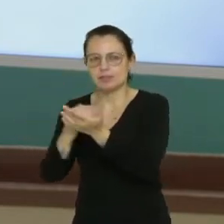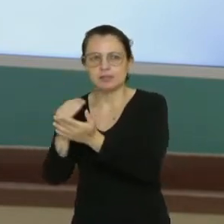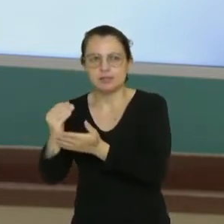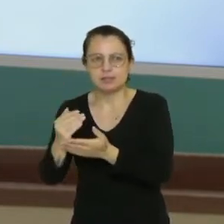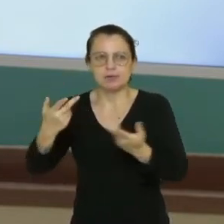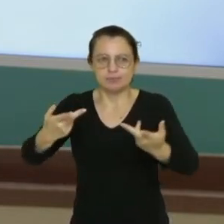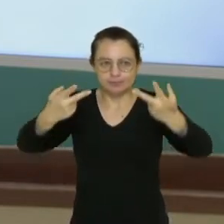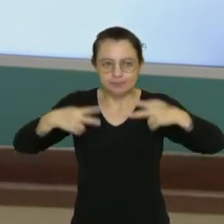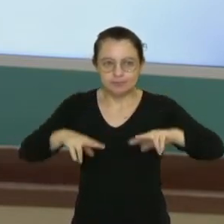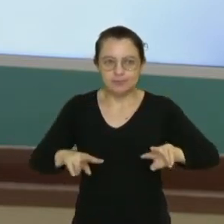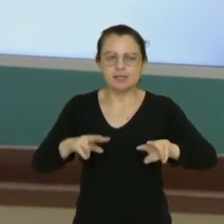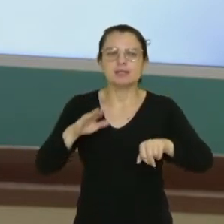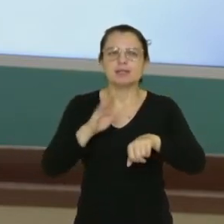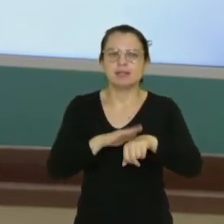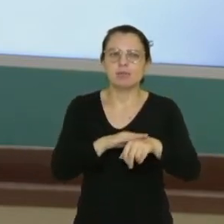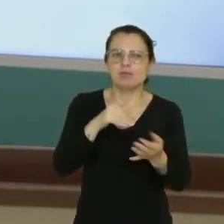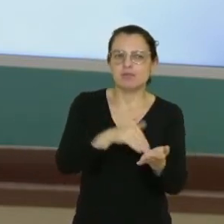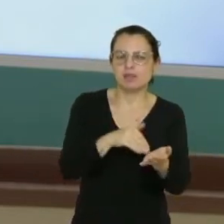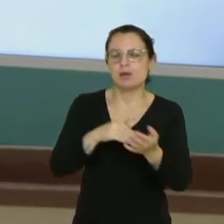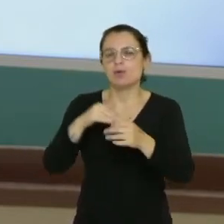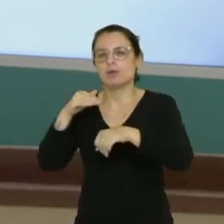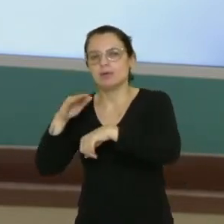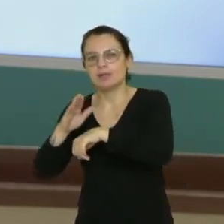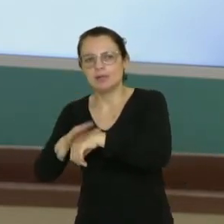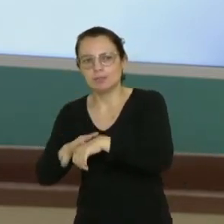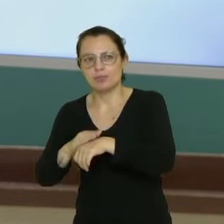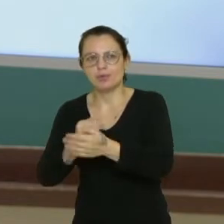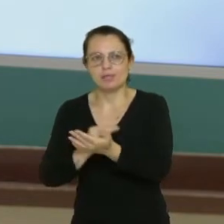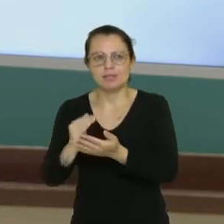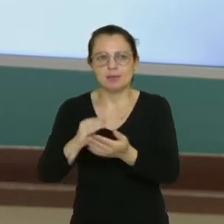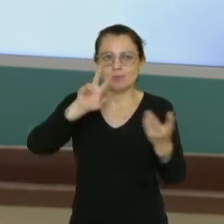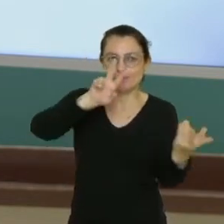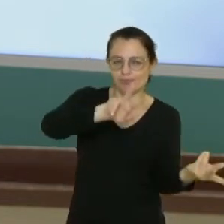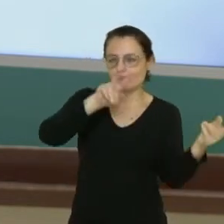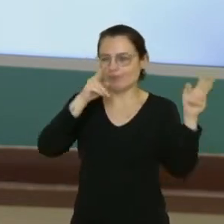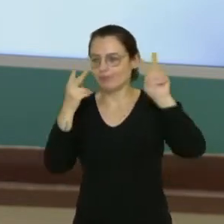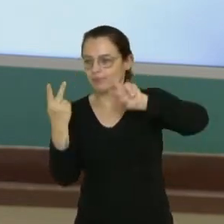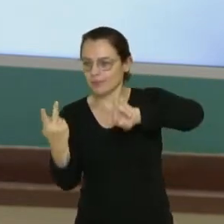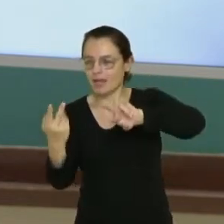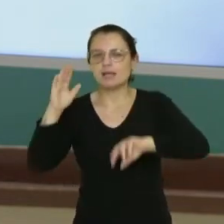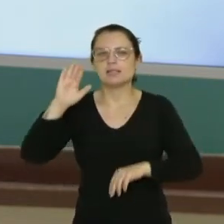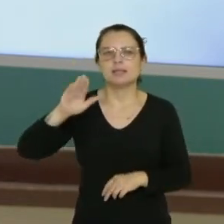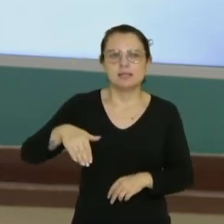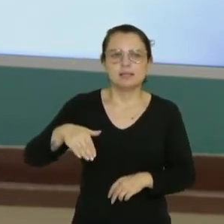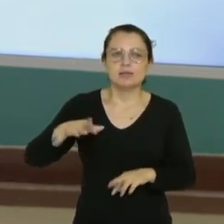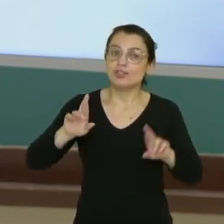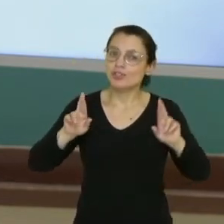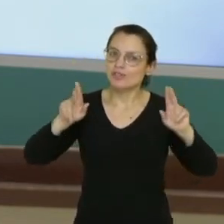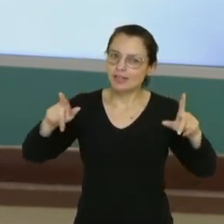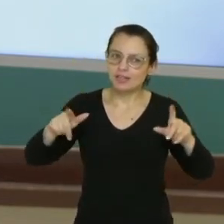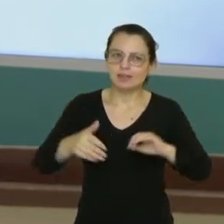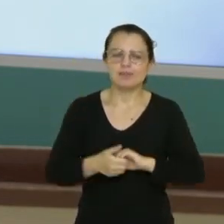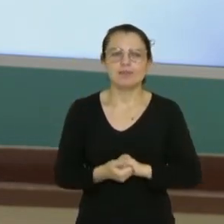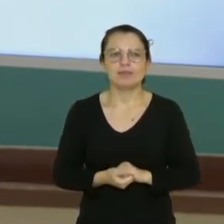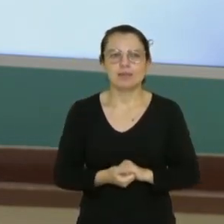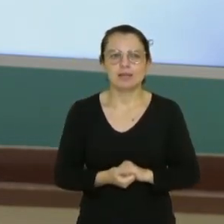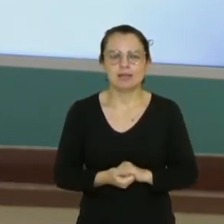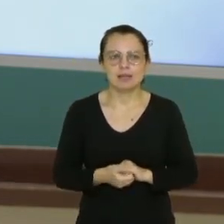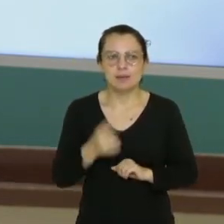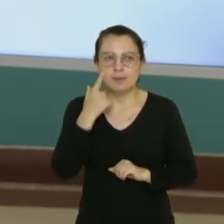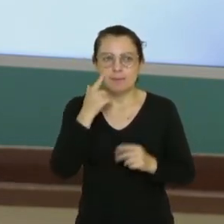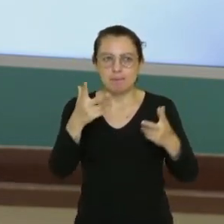Inclusive essa uma expressão muito utilizada calcular a velocidade média né enquanto que aceleração ela já é um pouquinho diferente